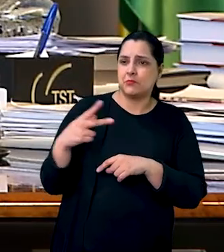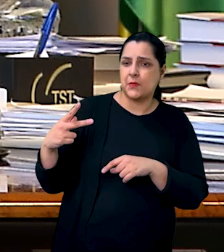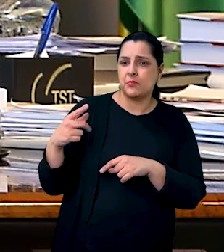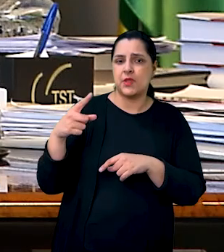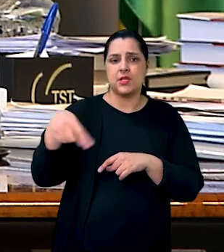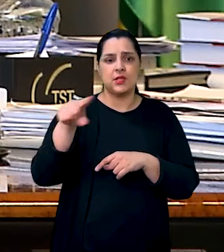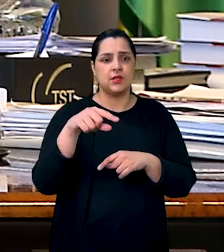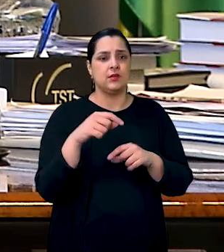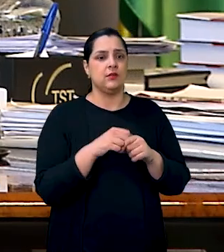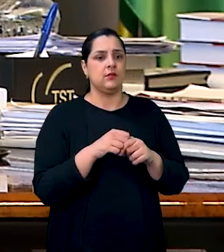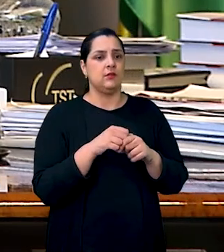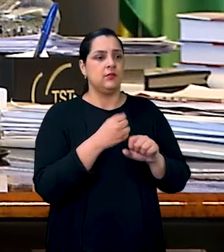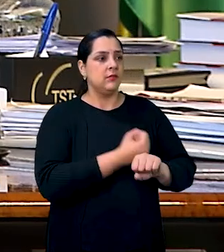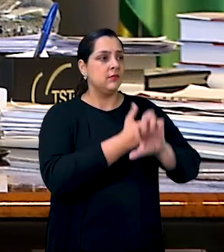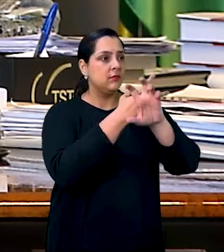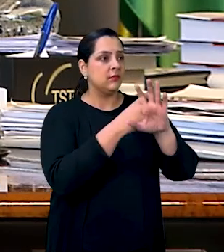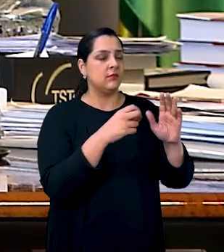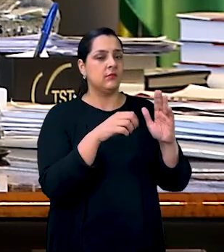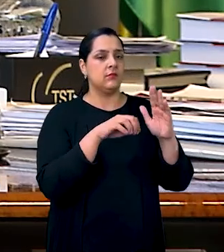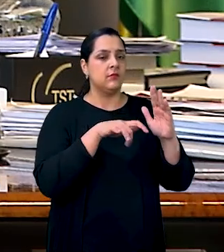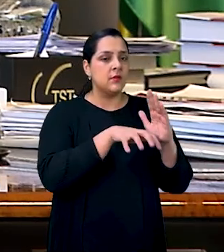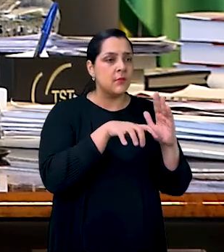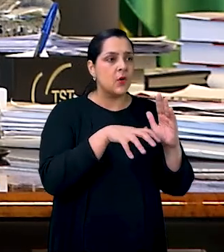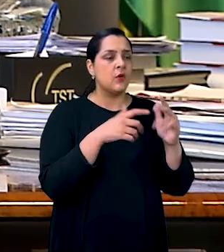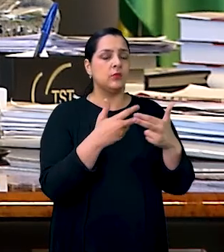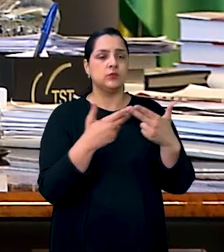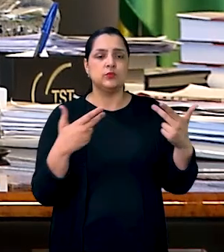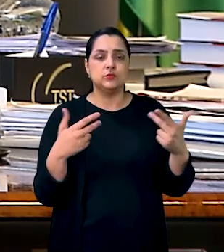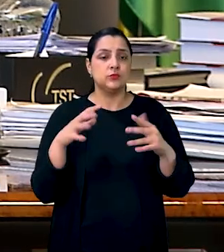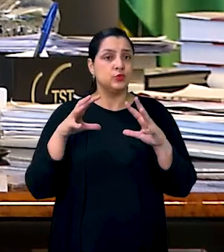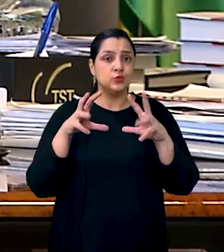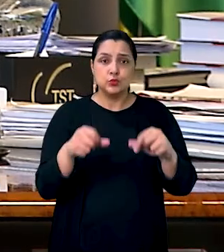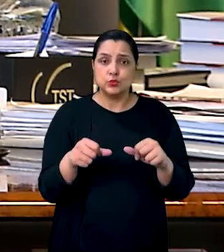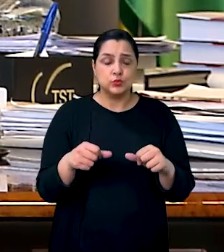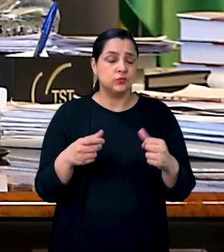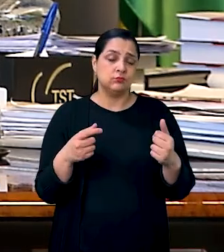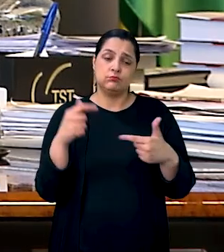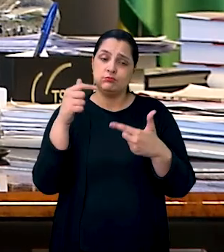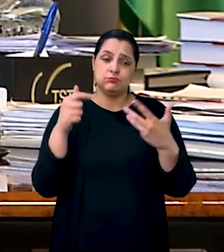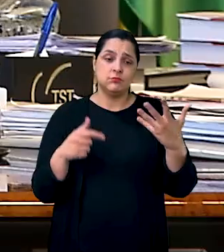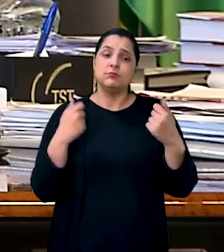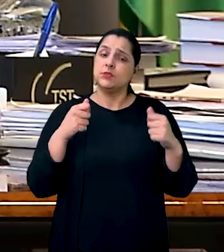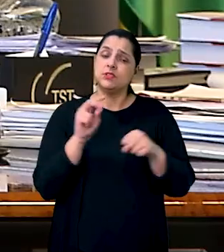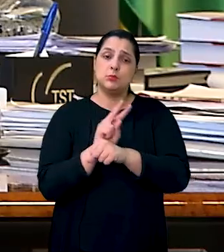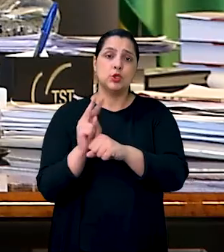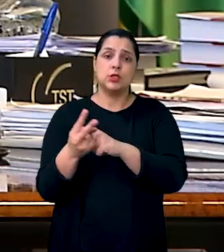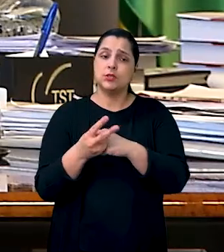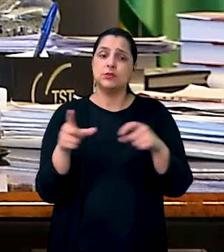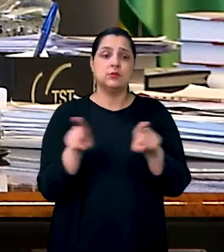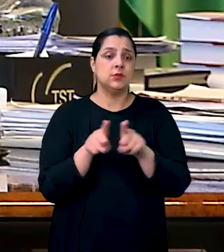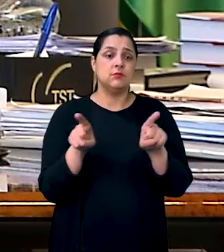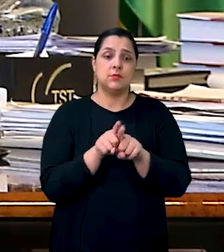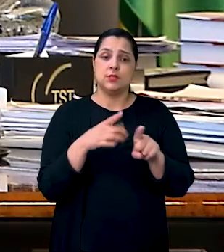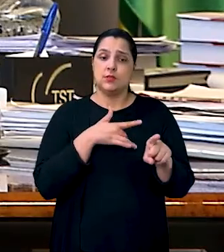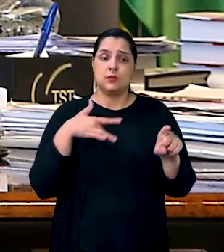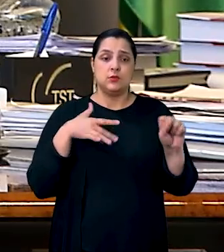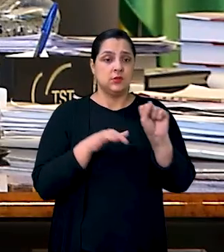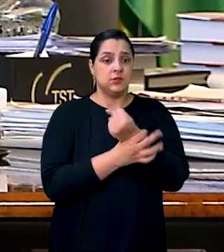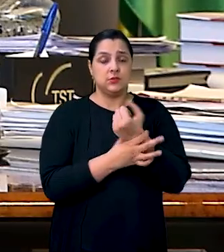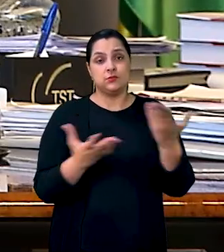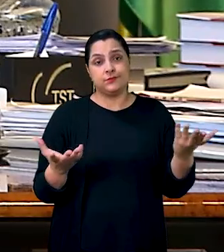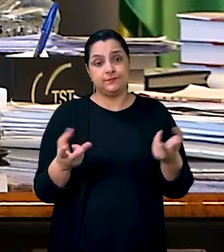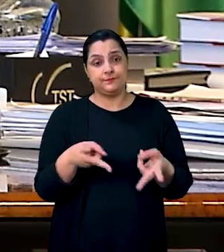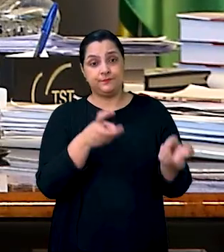de aplicativos, a questão do teletrabalho, a questão do trabalho remoto, todo esse contexto, ele tem que estar protegido em relação à saúde e segurança.